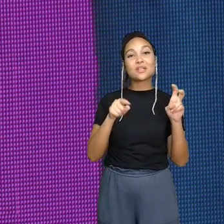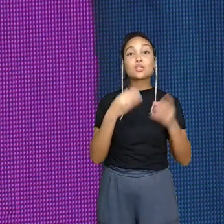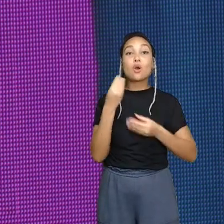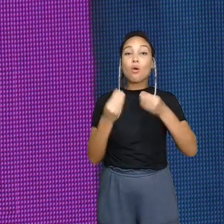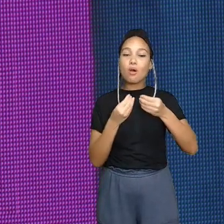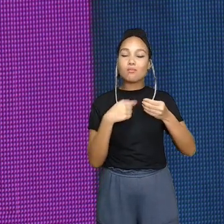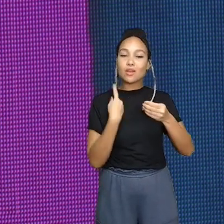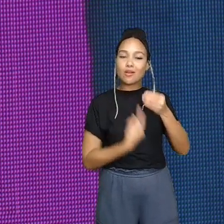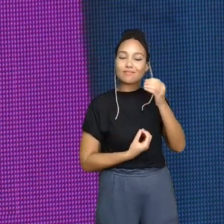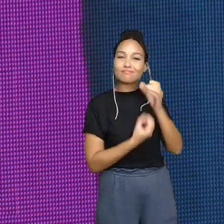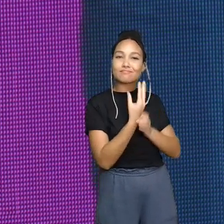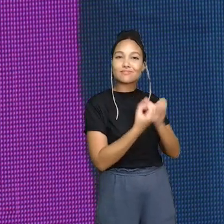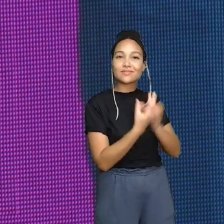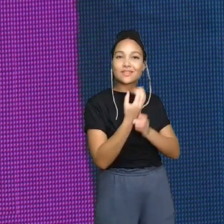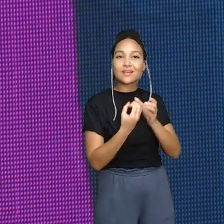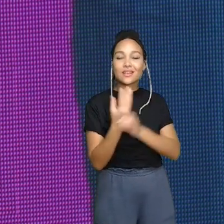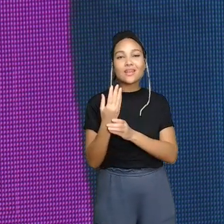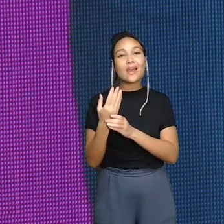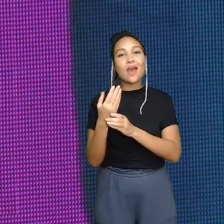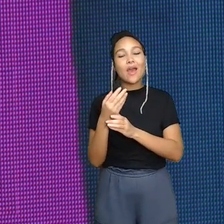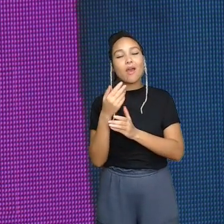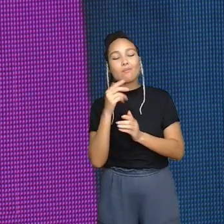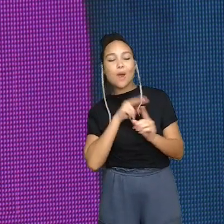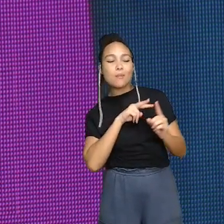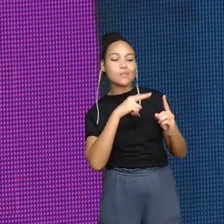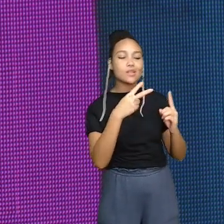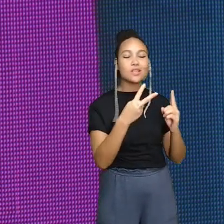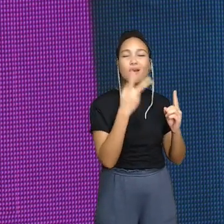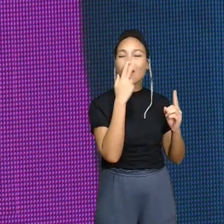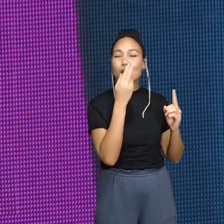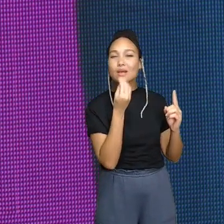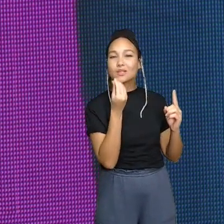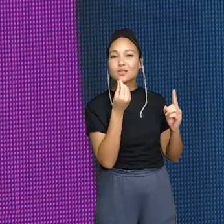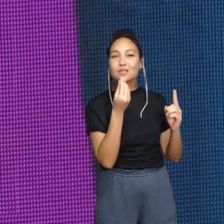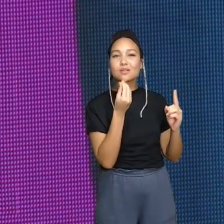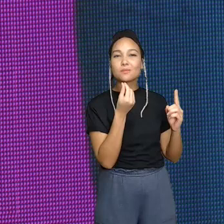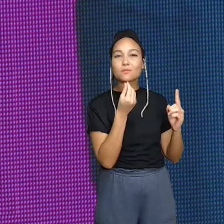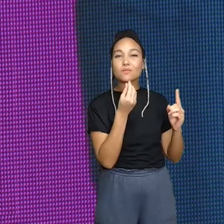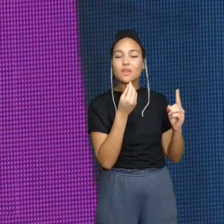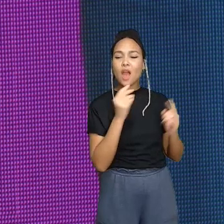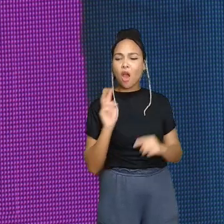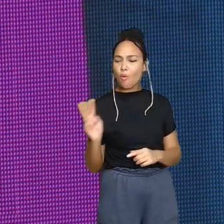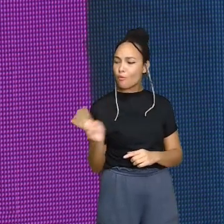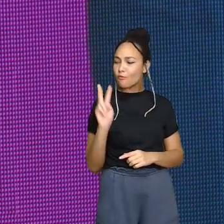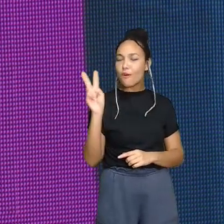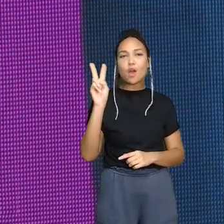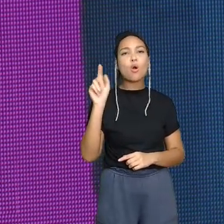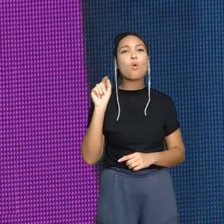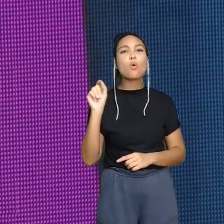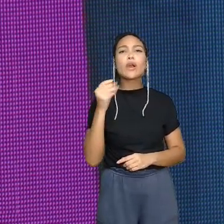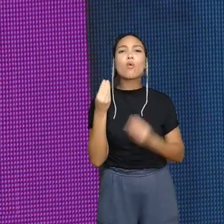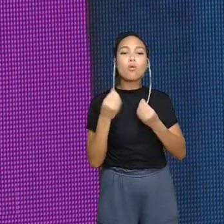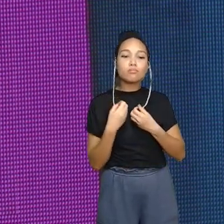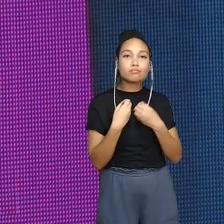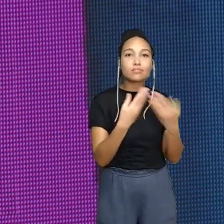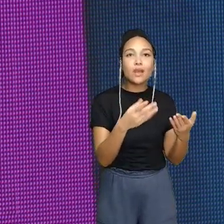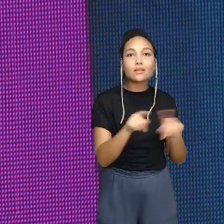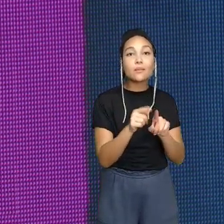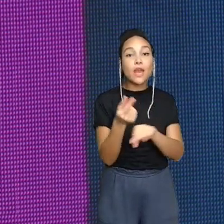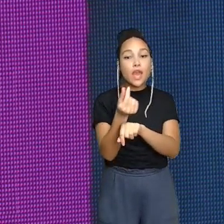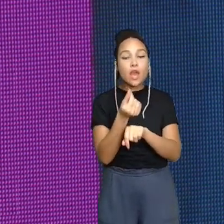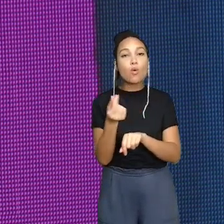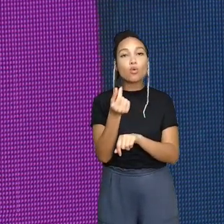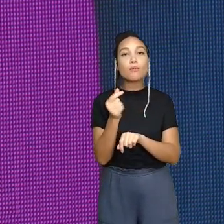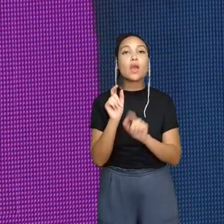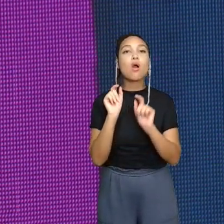construir uma visão de o que é entregar valor, o que é movimentar valor, o que é uma economia